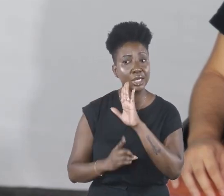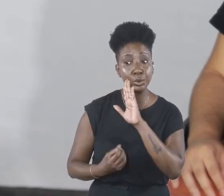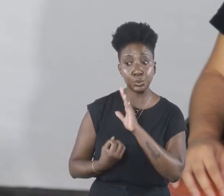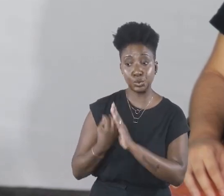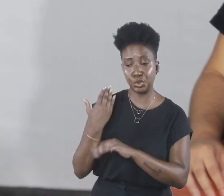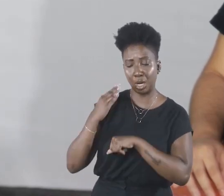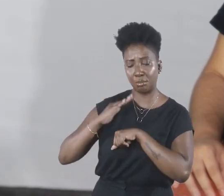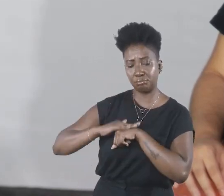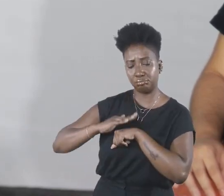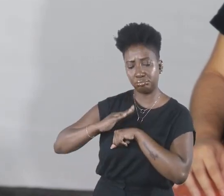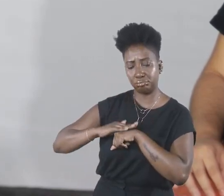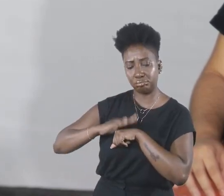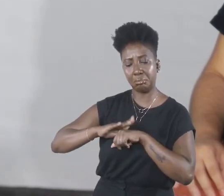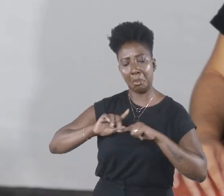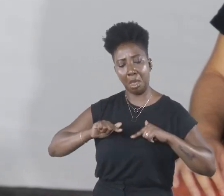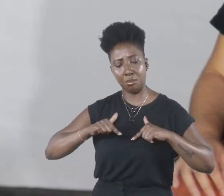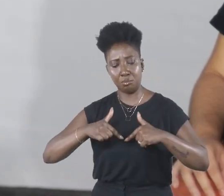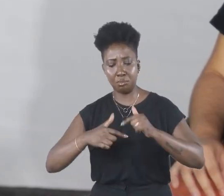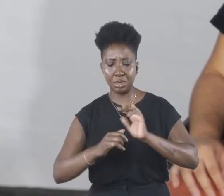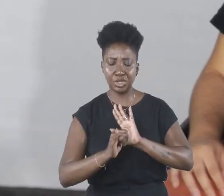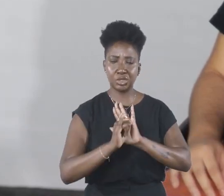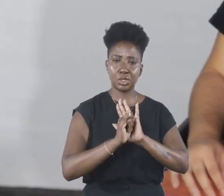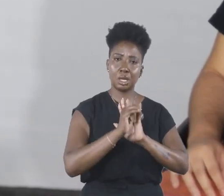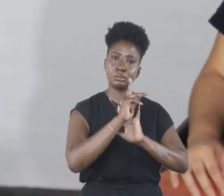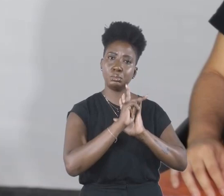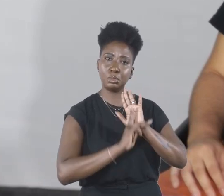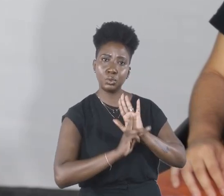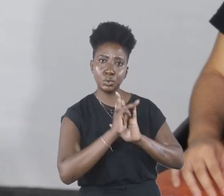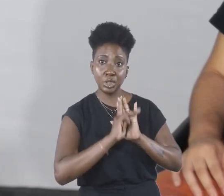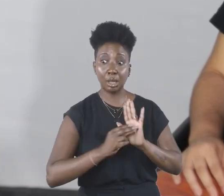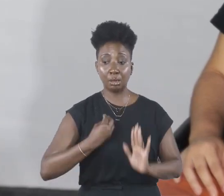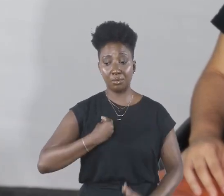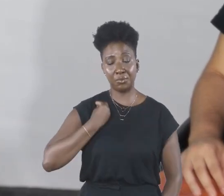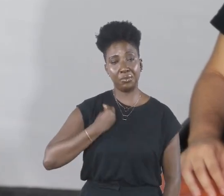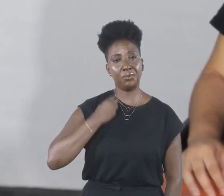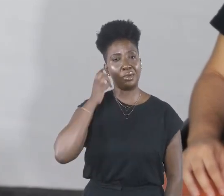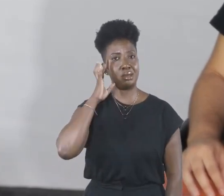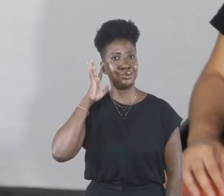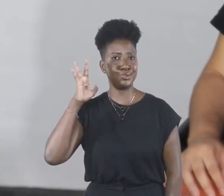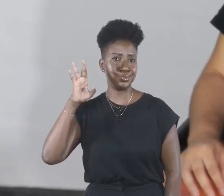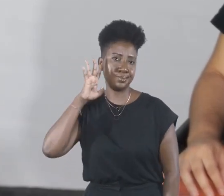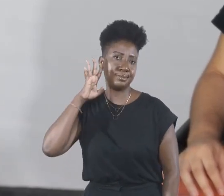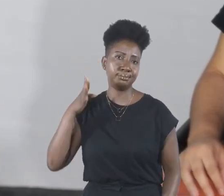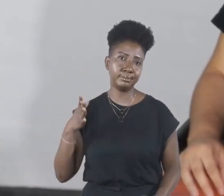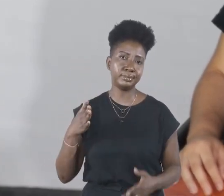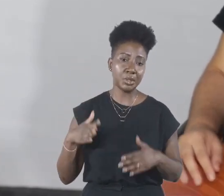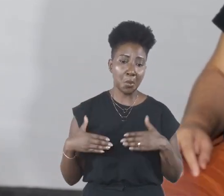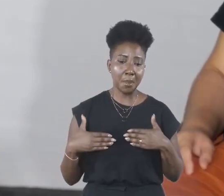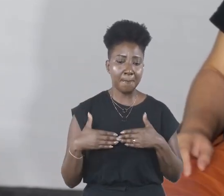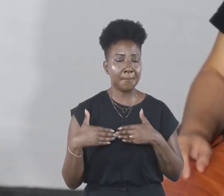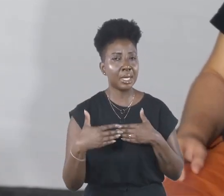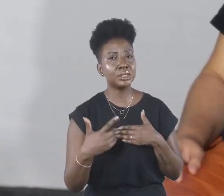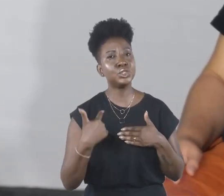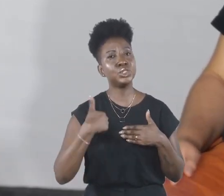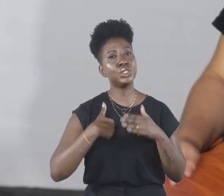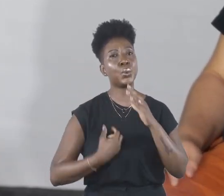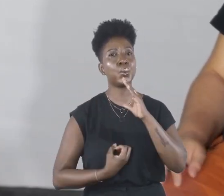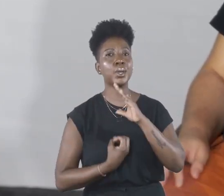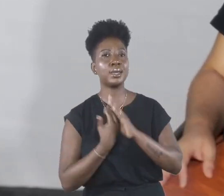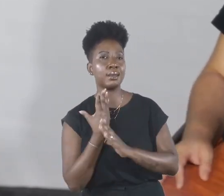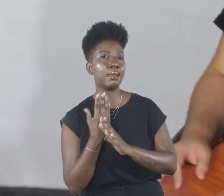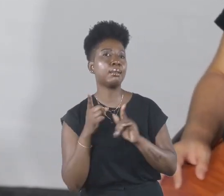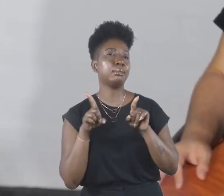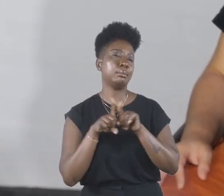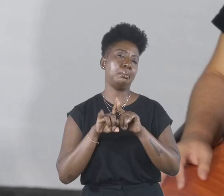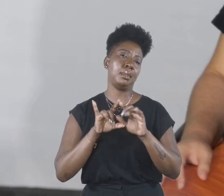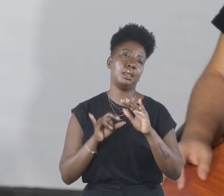direito de criar minha própria marca, criar meu projeto, viver meu sonho. E a partir daí eu decidi criar a